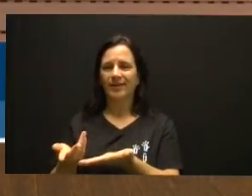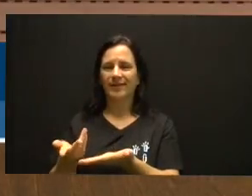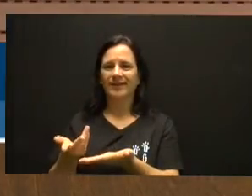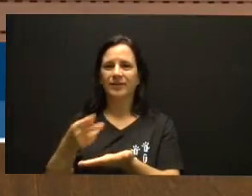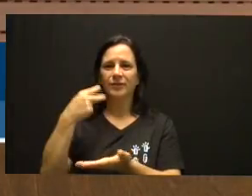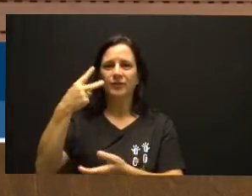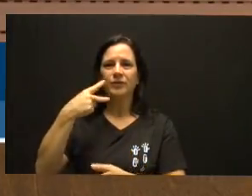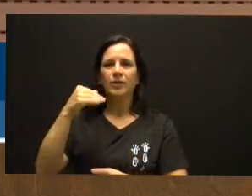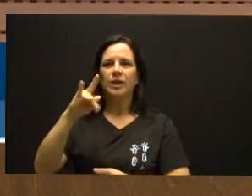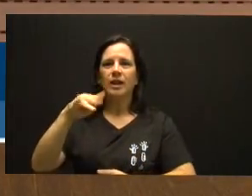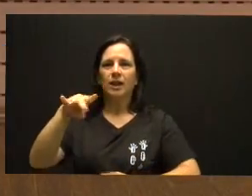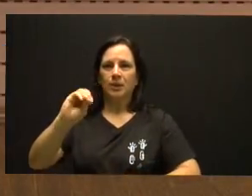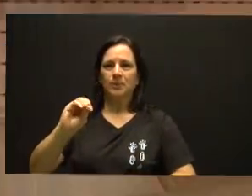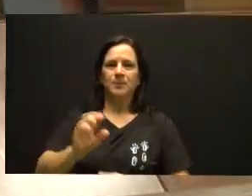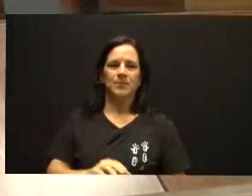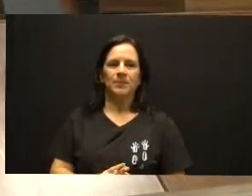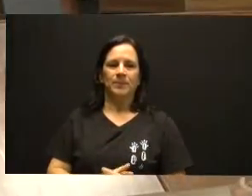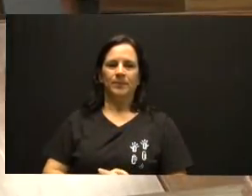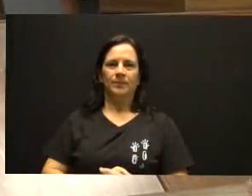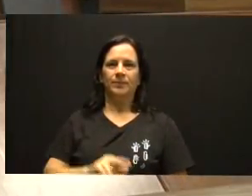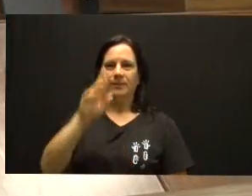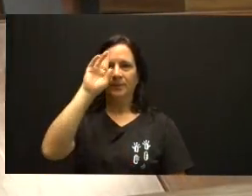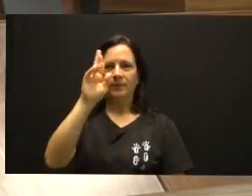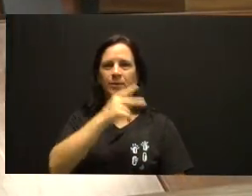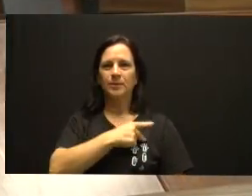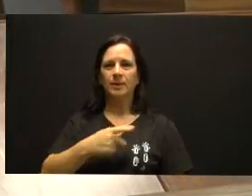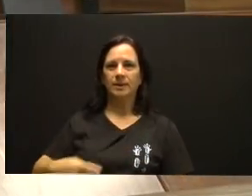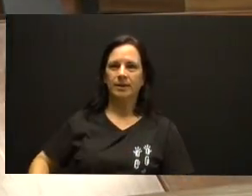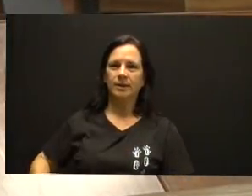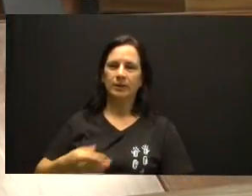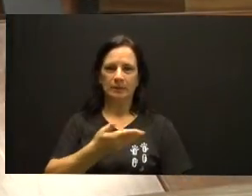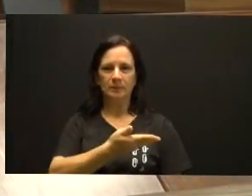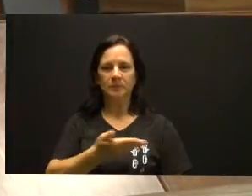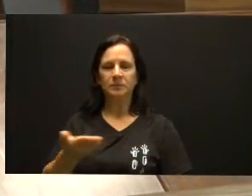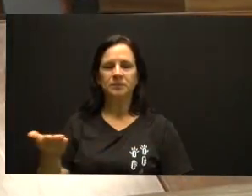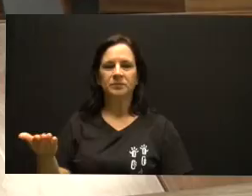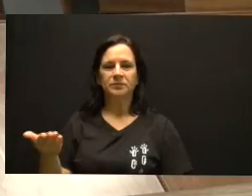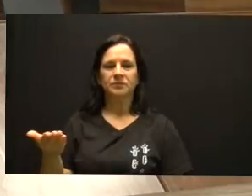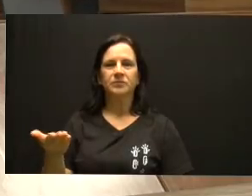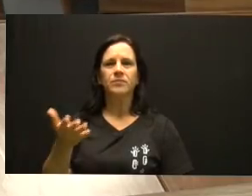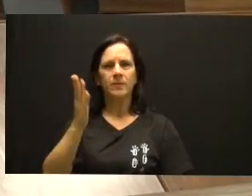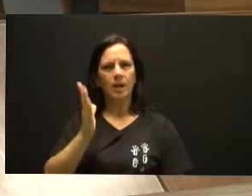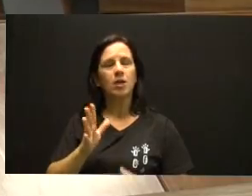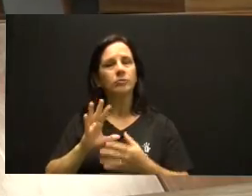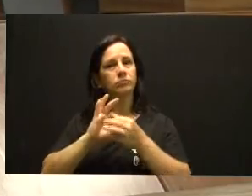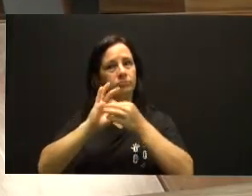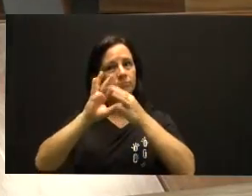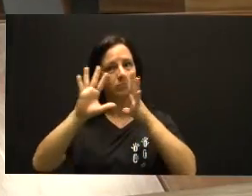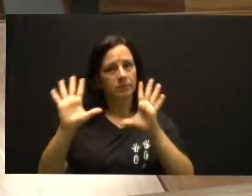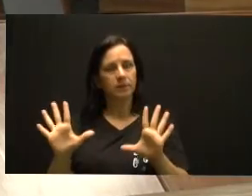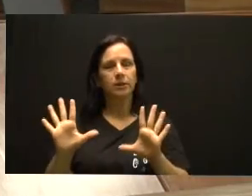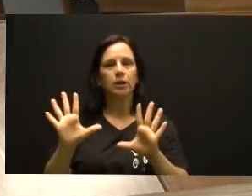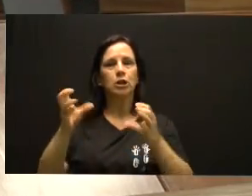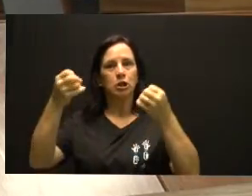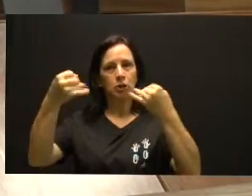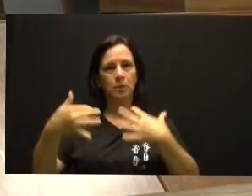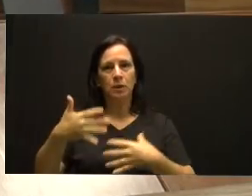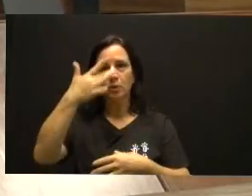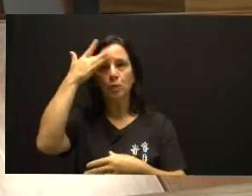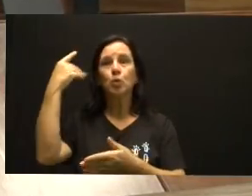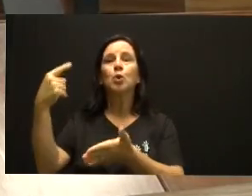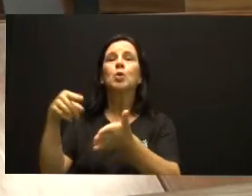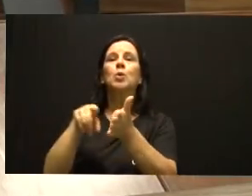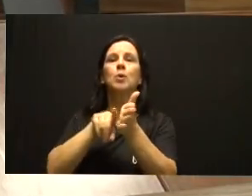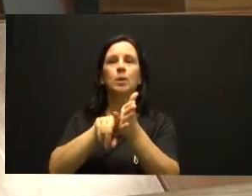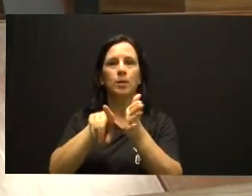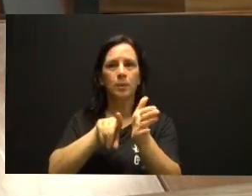palavra, vereador Ricardo Queixão. Senhor presidente, nobres pares, quero já deixar bem claro para as pessoas que estavam perguntando que